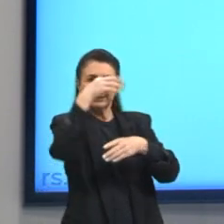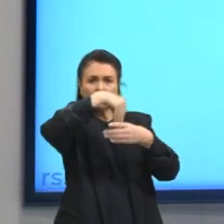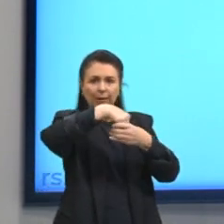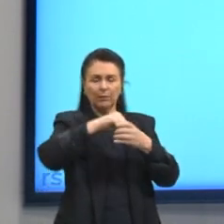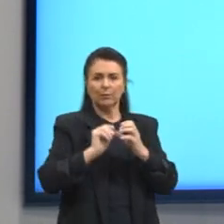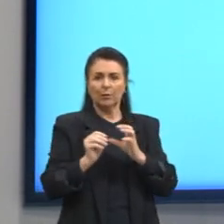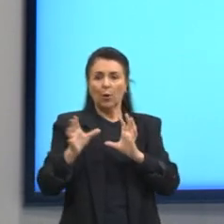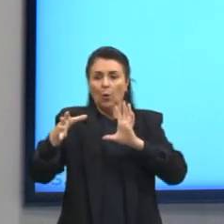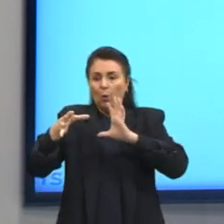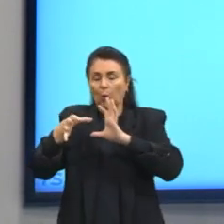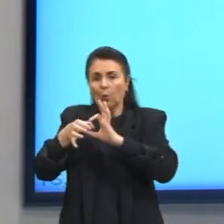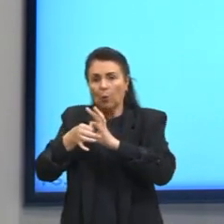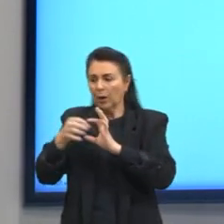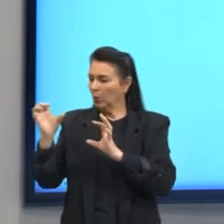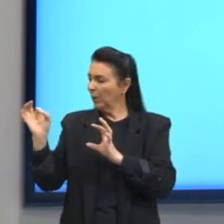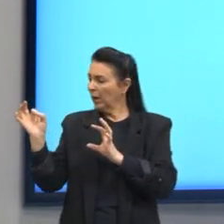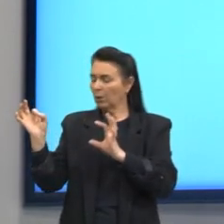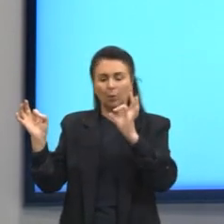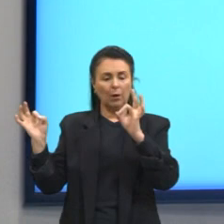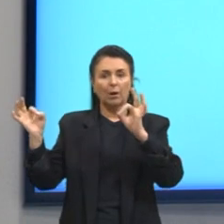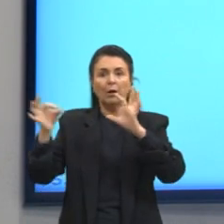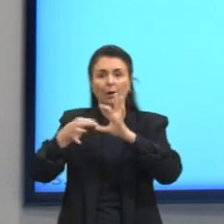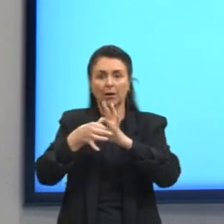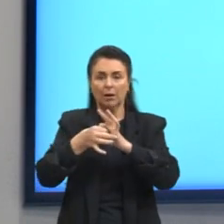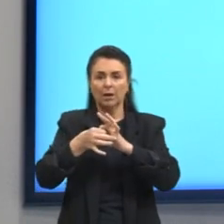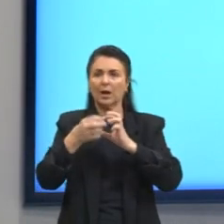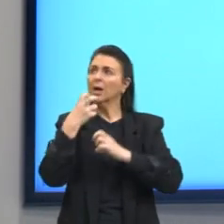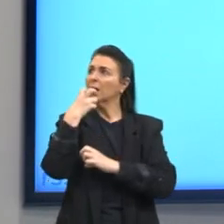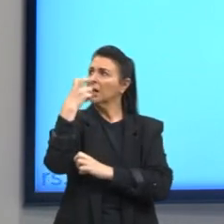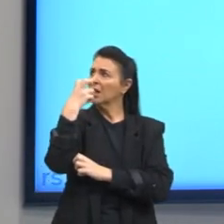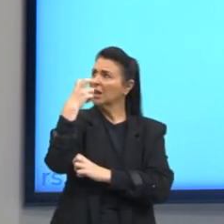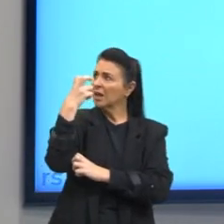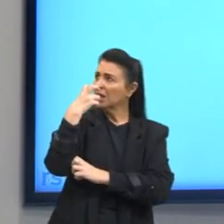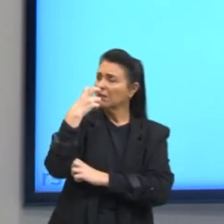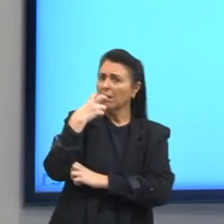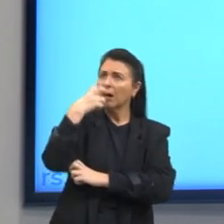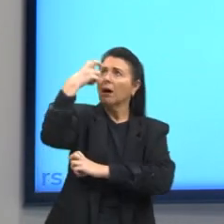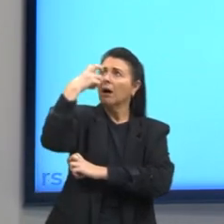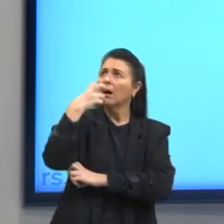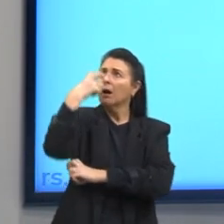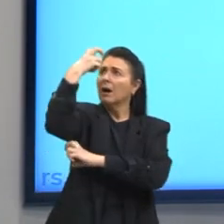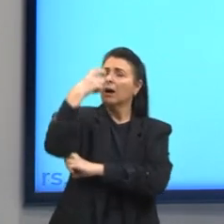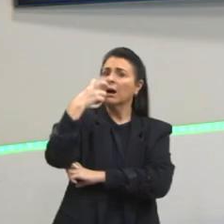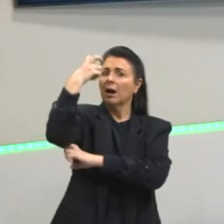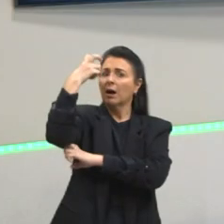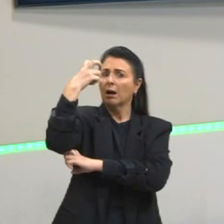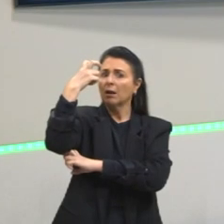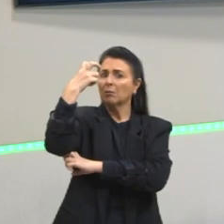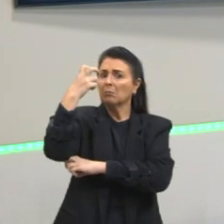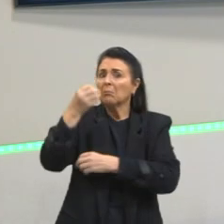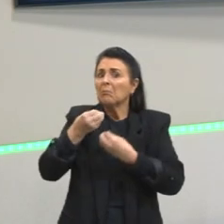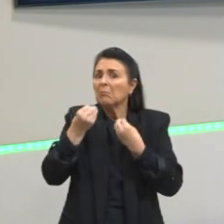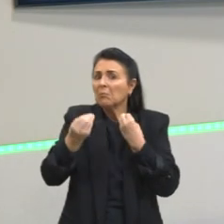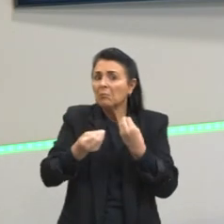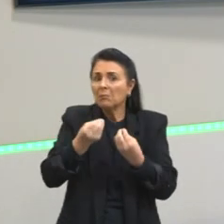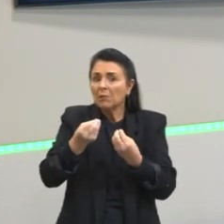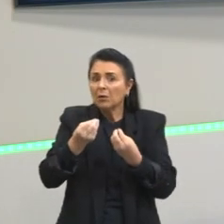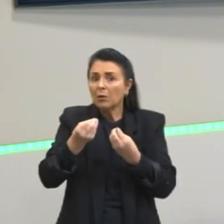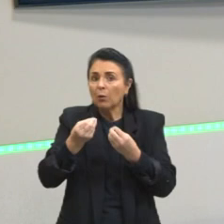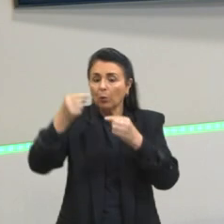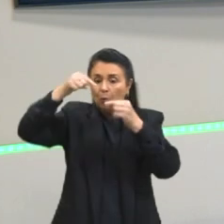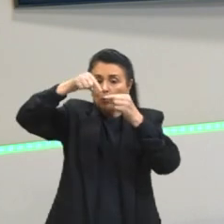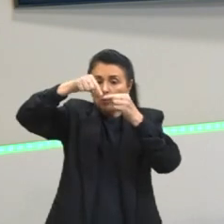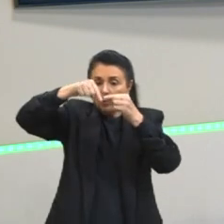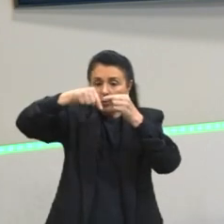desligação gritar bem alto bom se não é bem alto não é gritar né descer